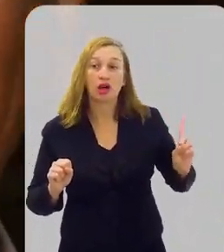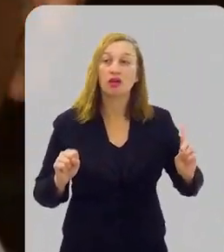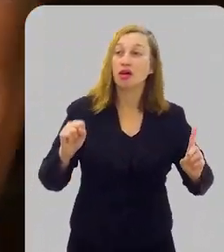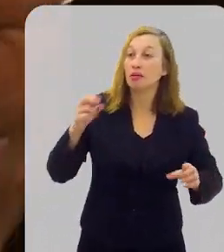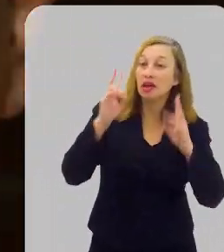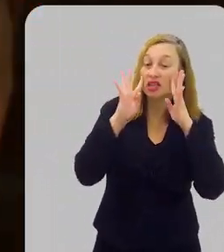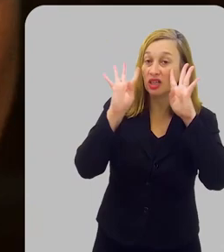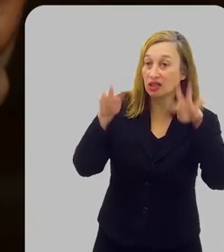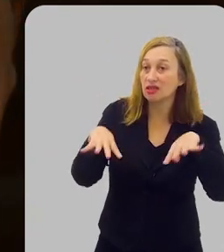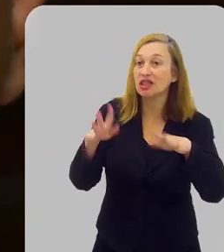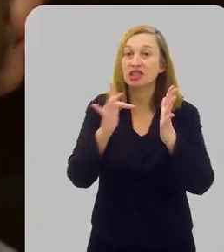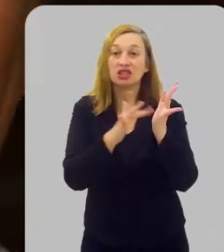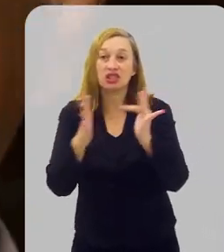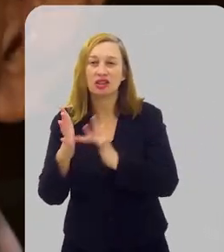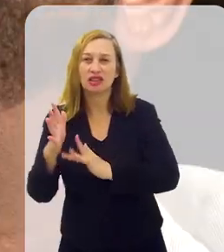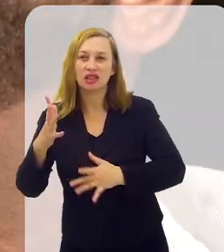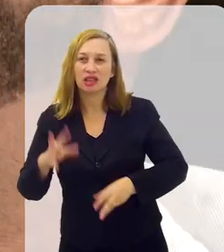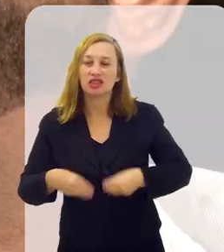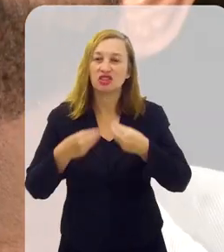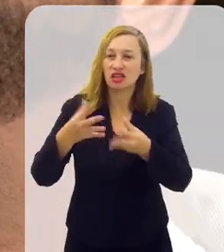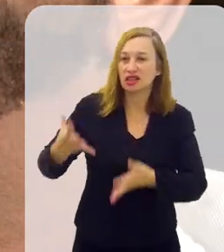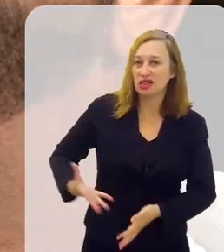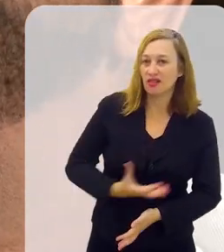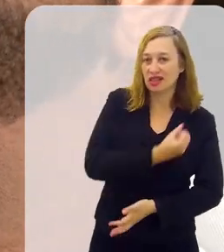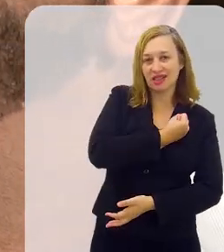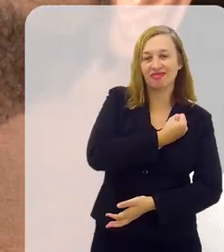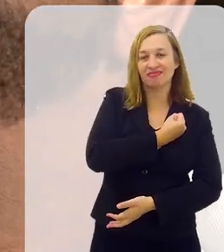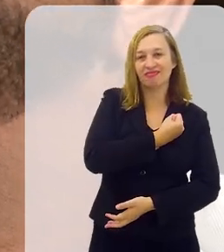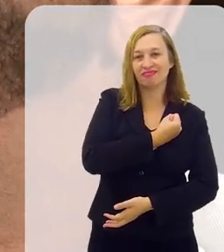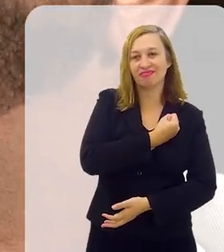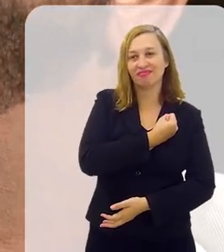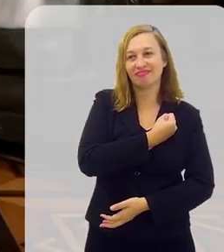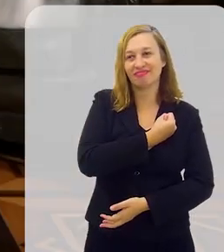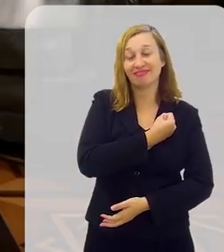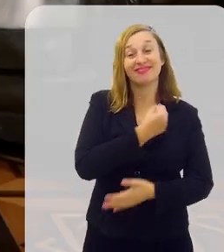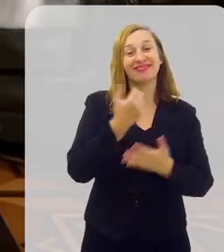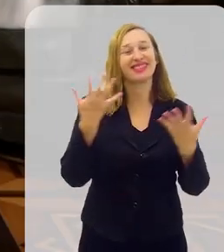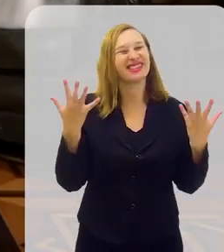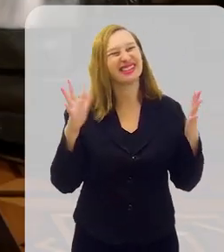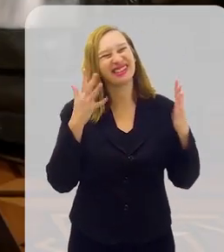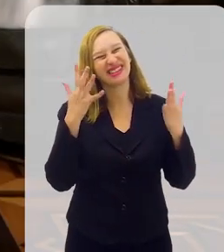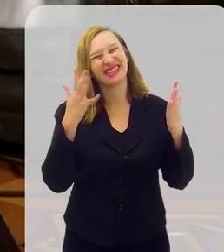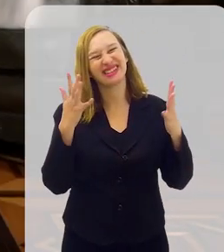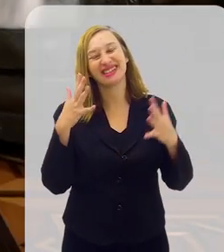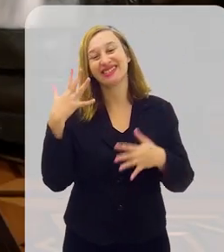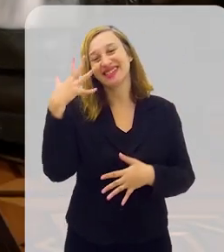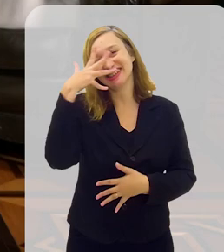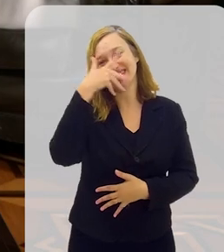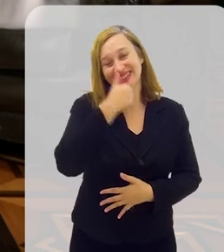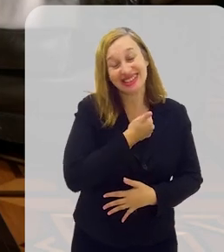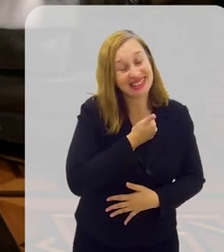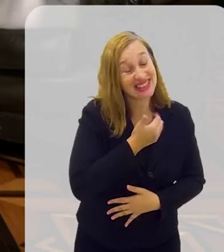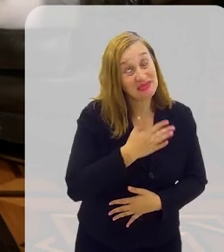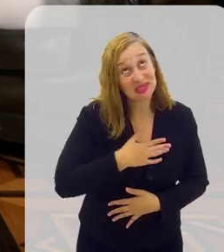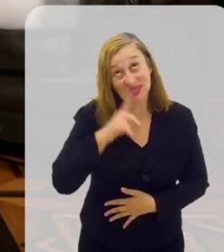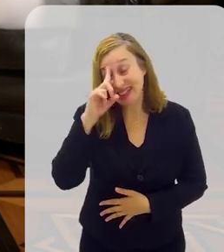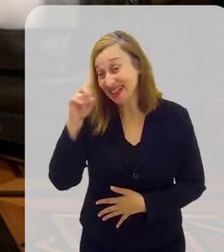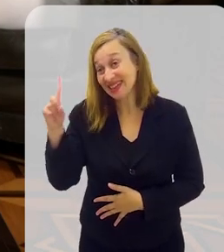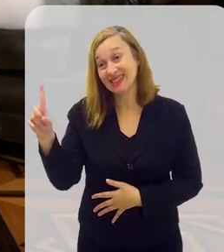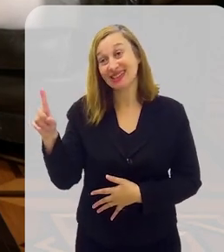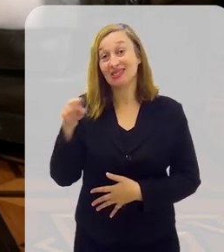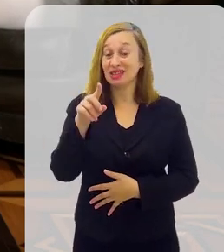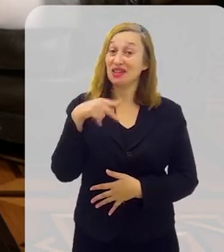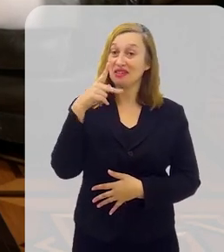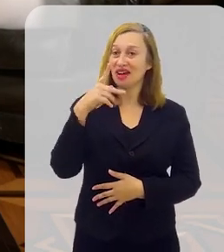não, não, se passar de ser maldição. Por isso eu lembro agora e vê se pra ti atenção. Só Jesus é que te leva à salvação. Eita,